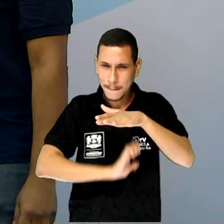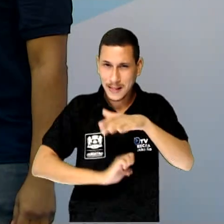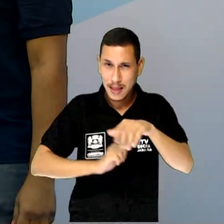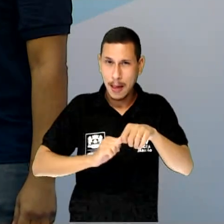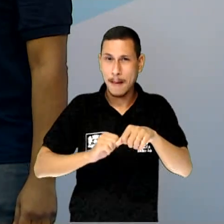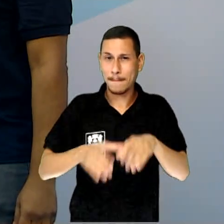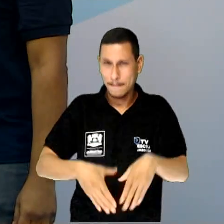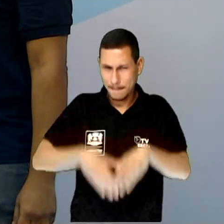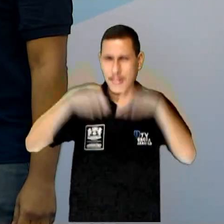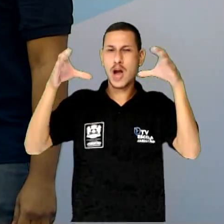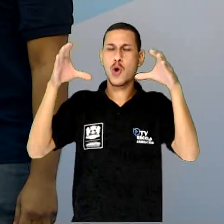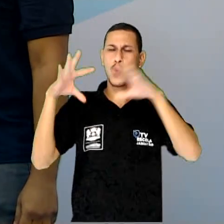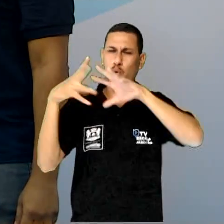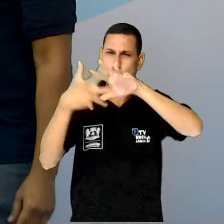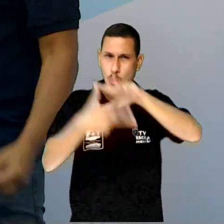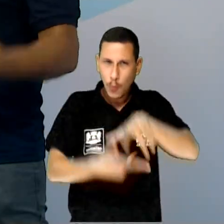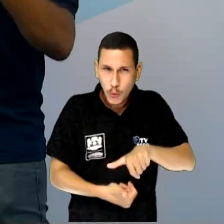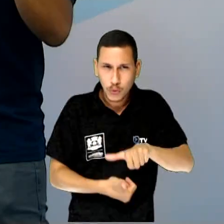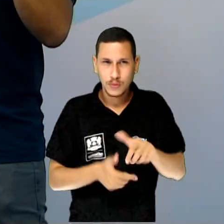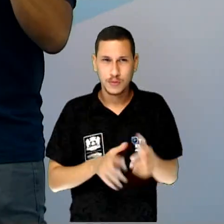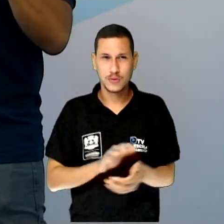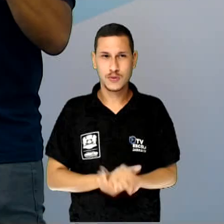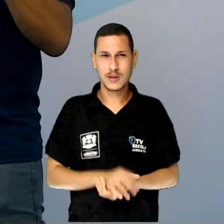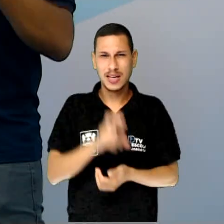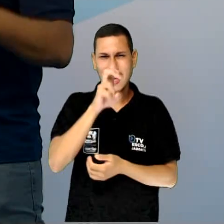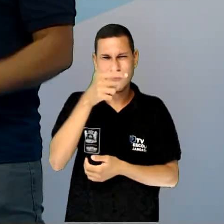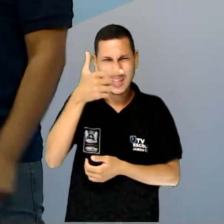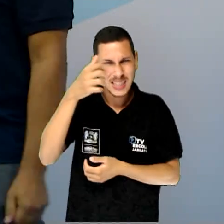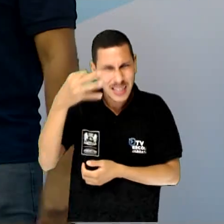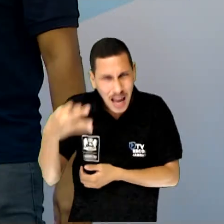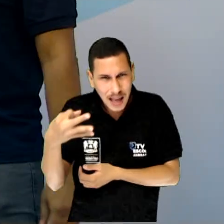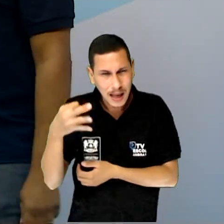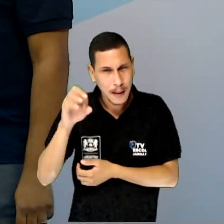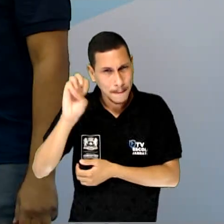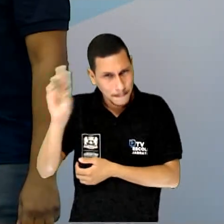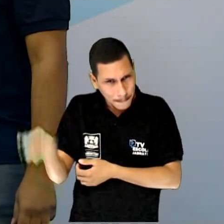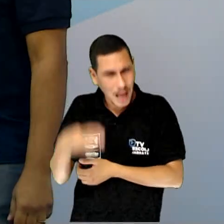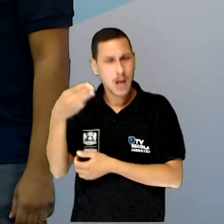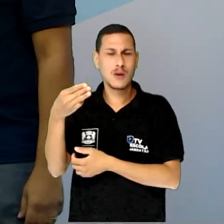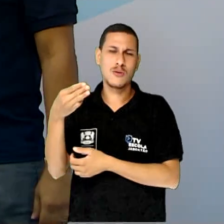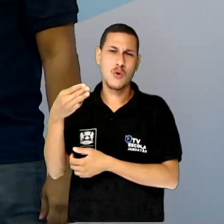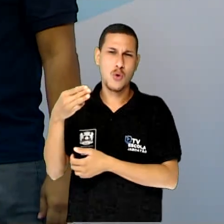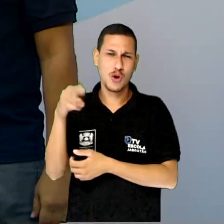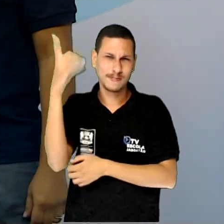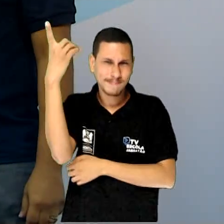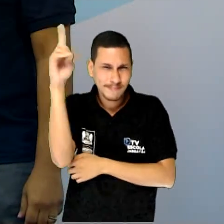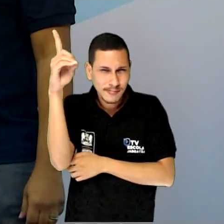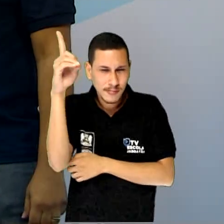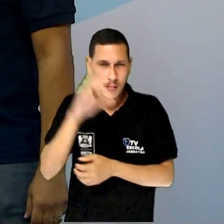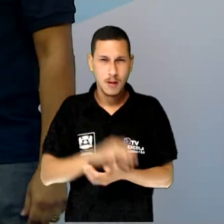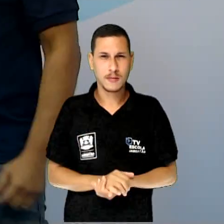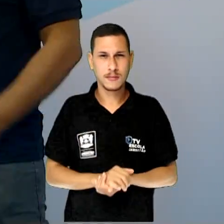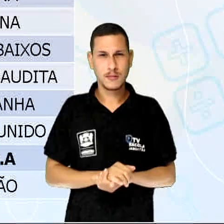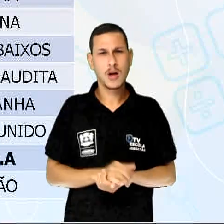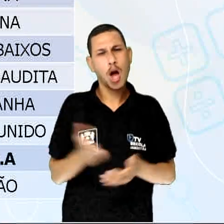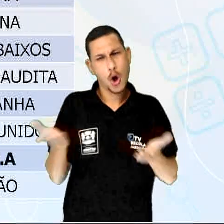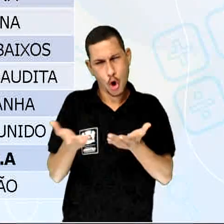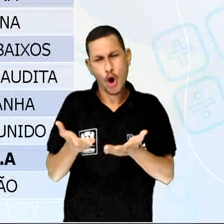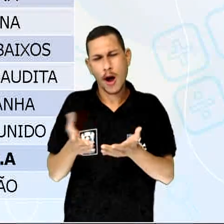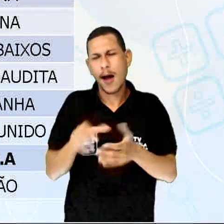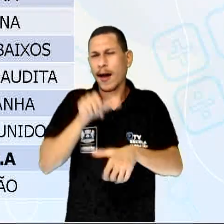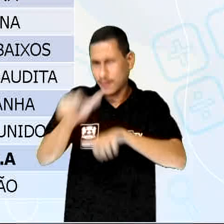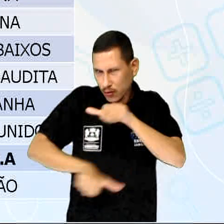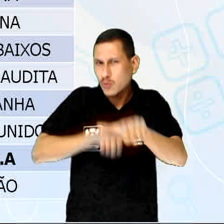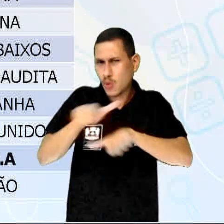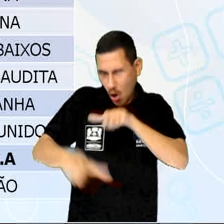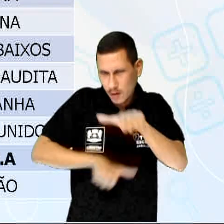de 523 bilhões no último ano de faturamento. E esse slide é bem atualizado, esses dados